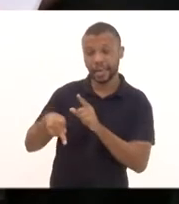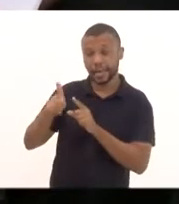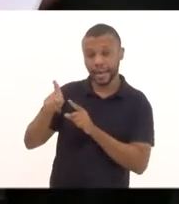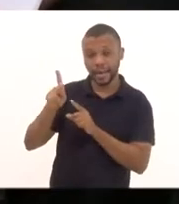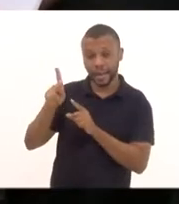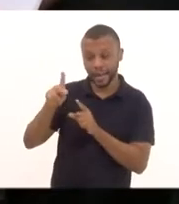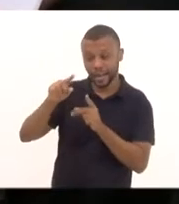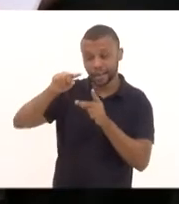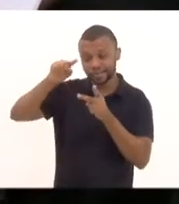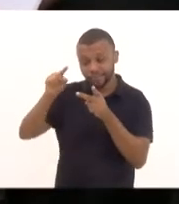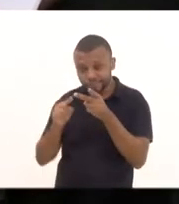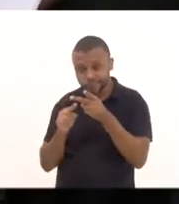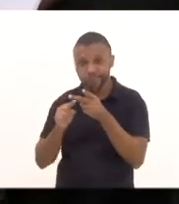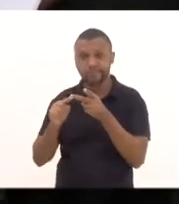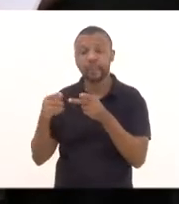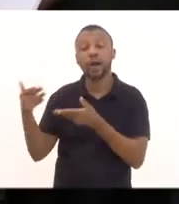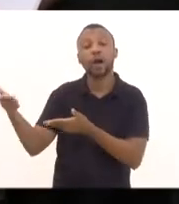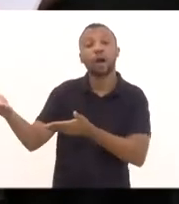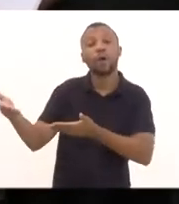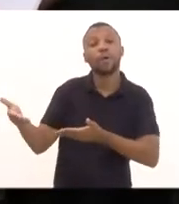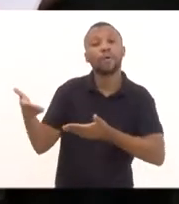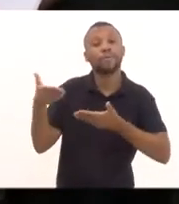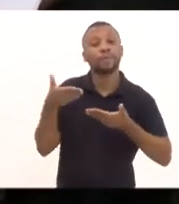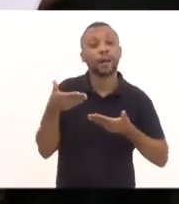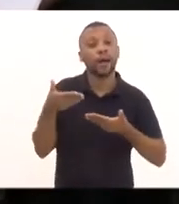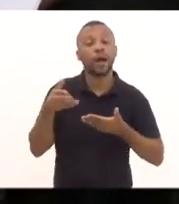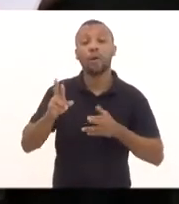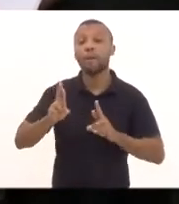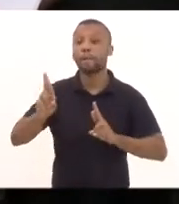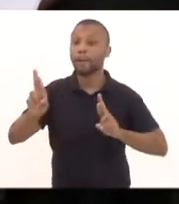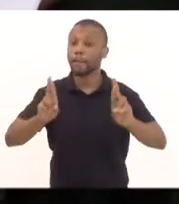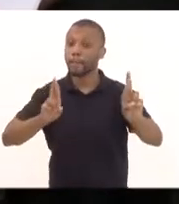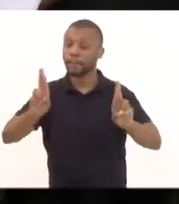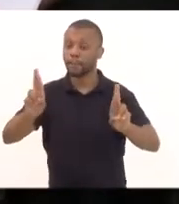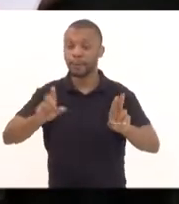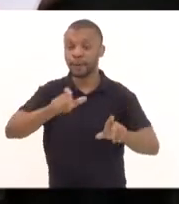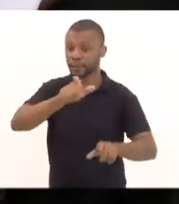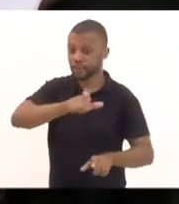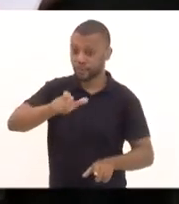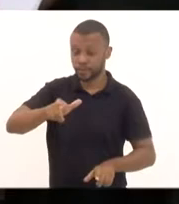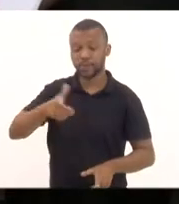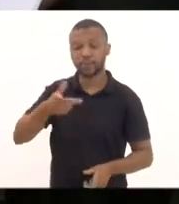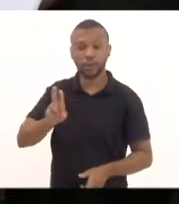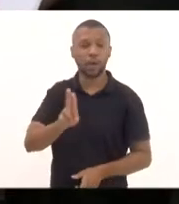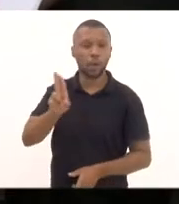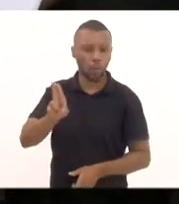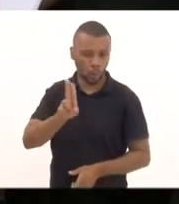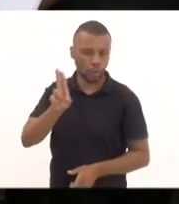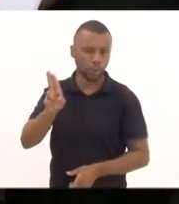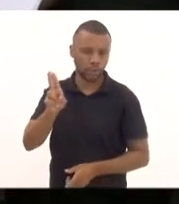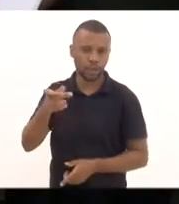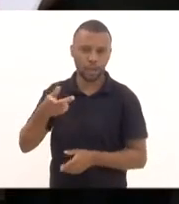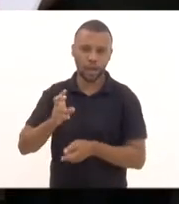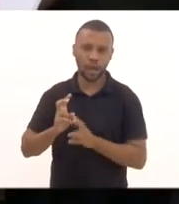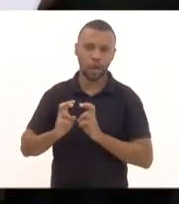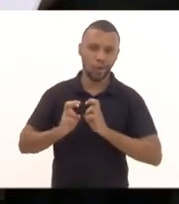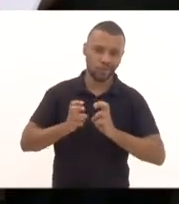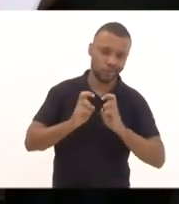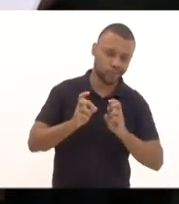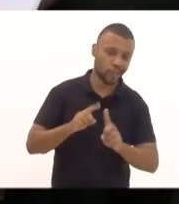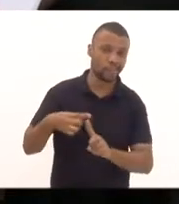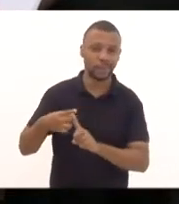K convidaram os representante também dos usuários acho que é importante a gente além da gente está de